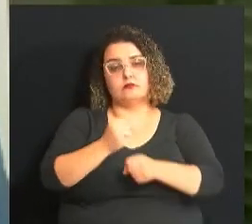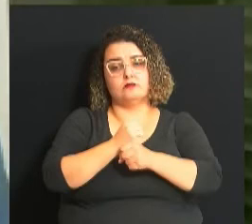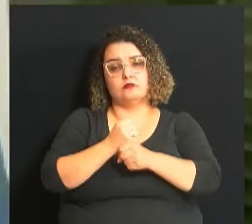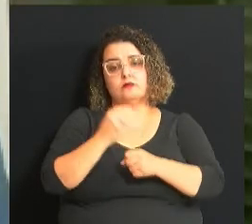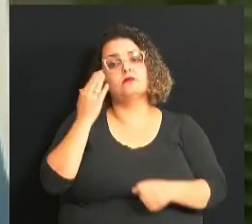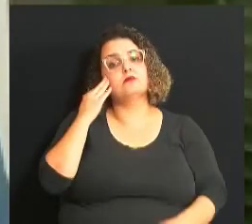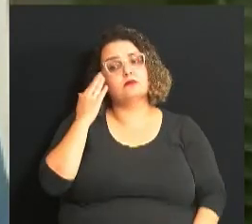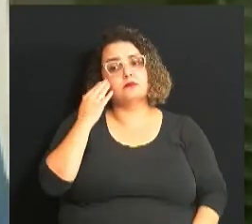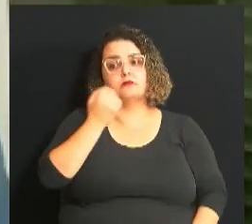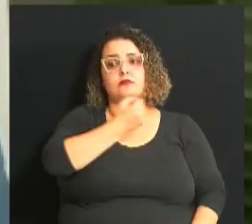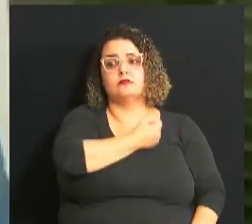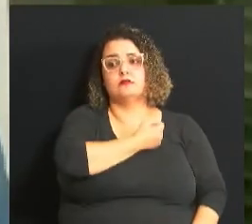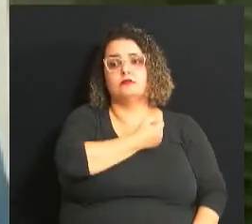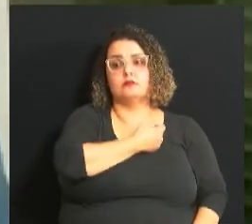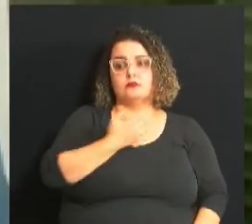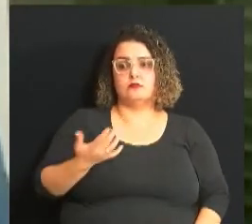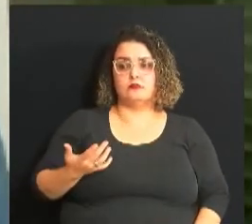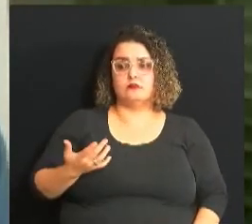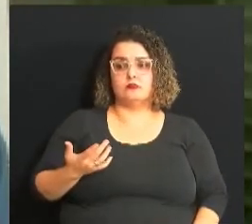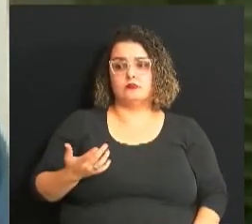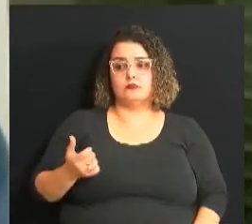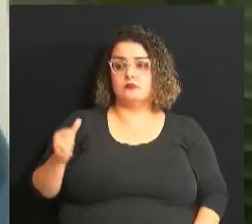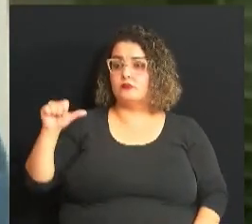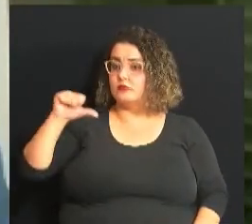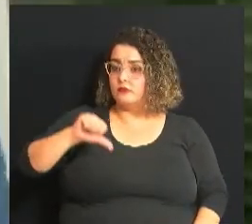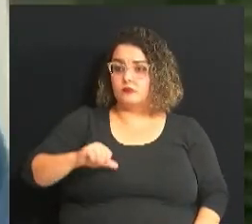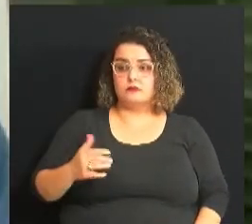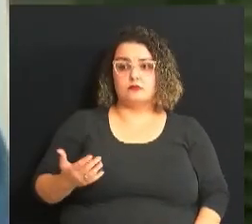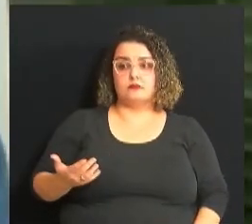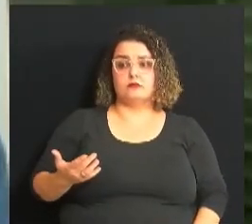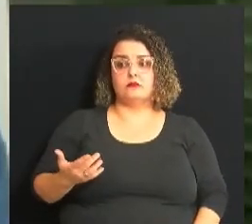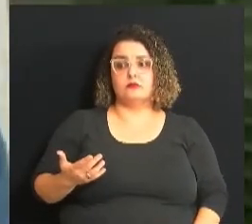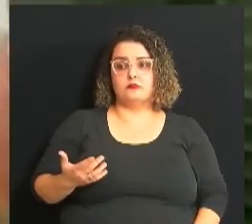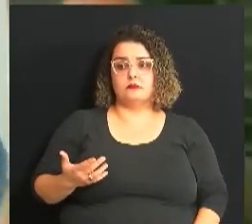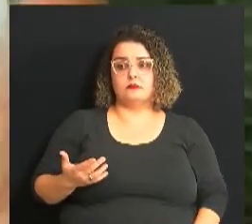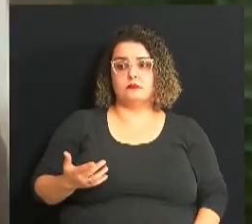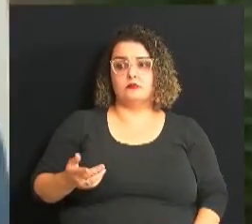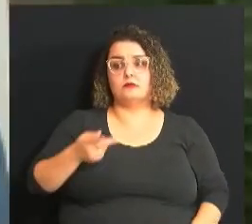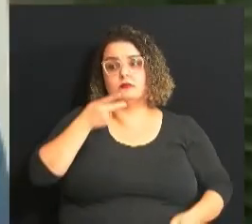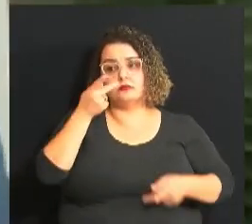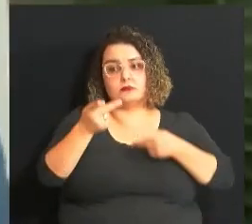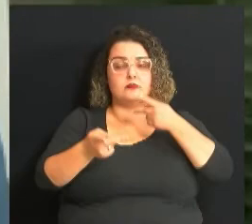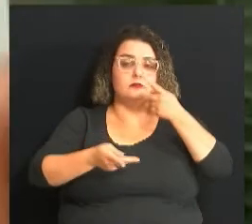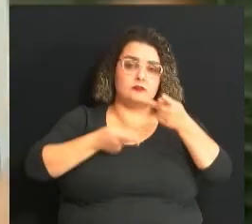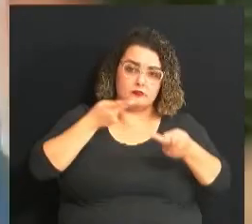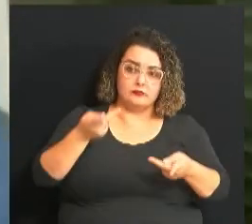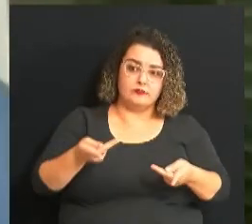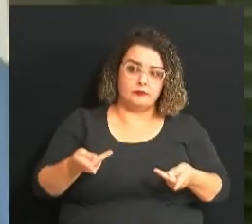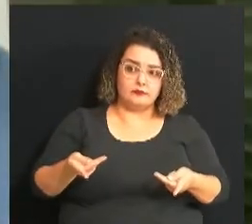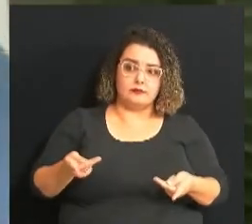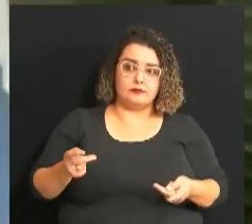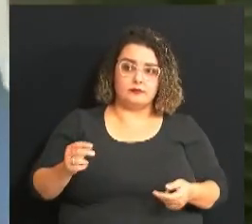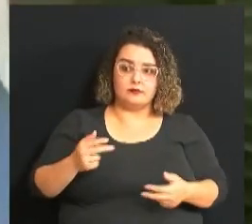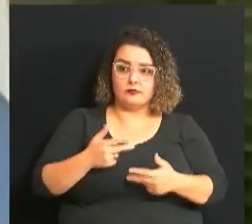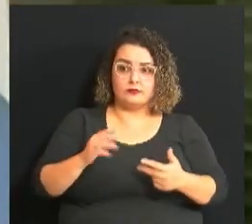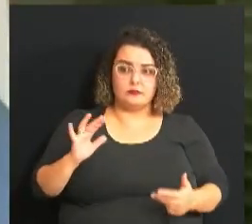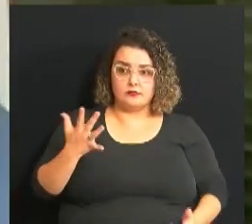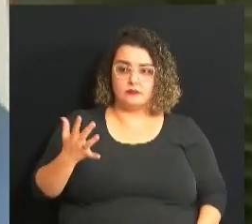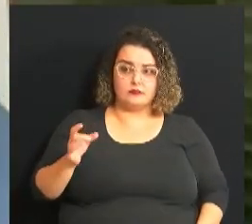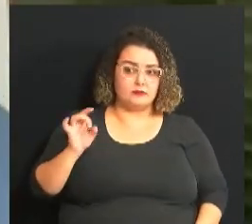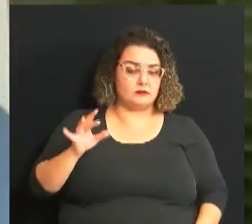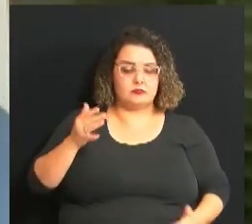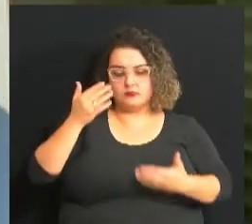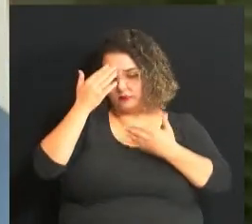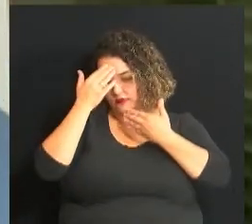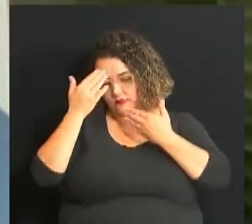temos aqui nessa região, são muito ruins. E a gente tem falado sobre isso e a coisa não vai. Então, eu só queria agradecer